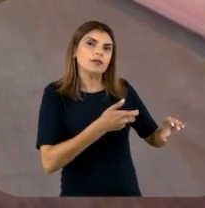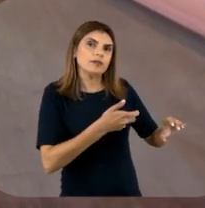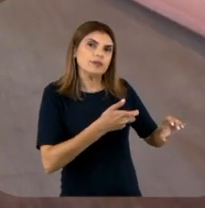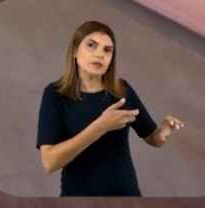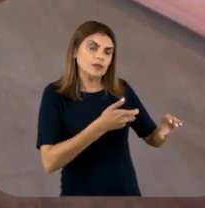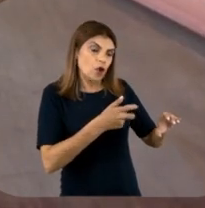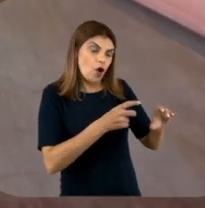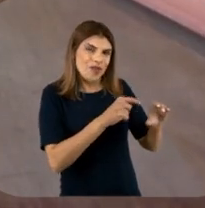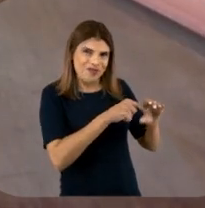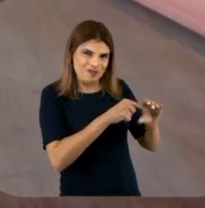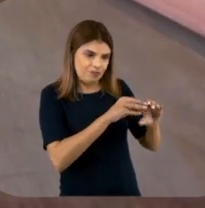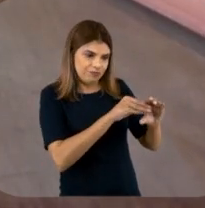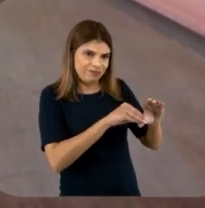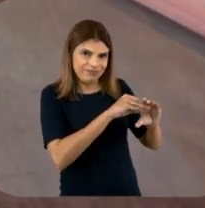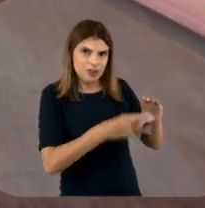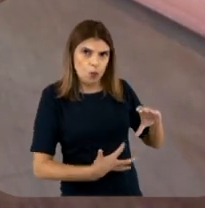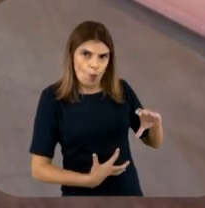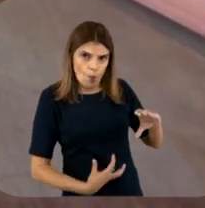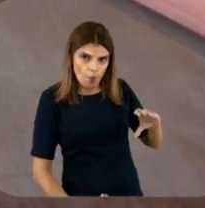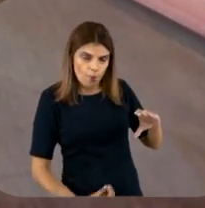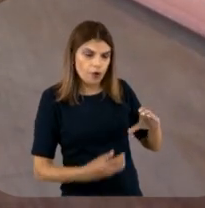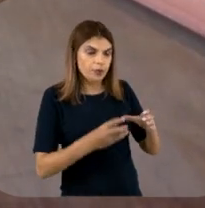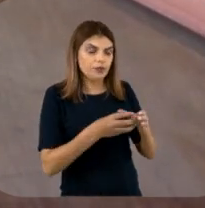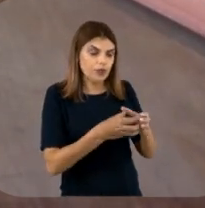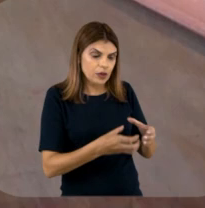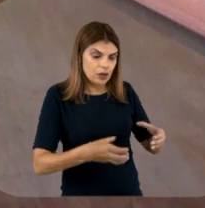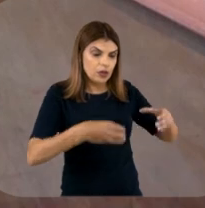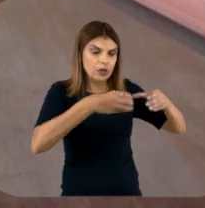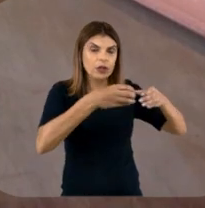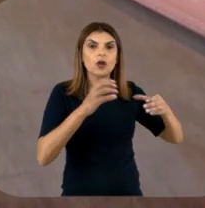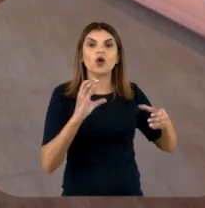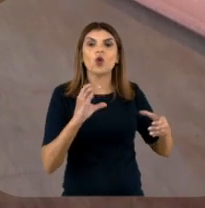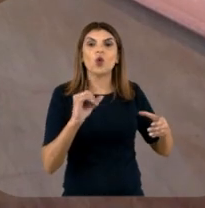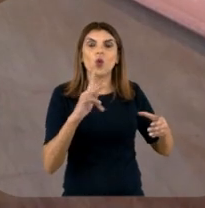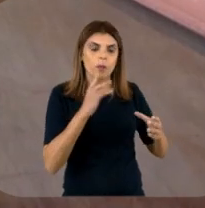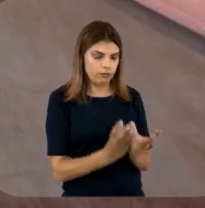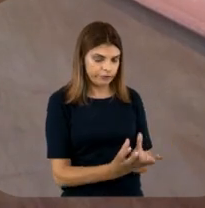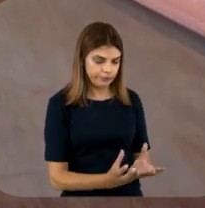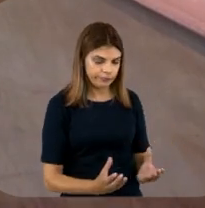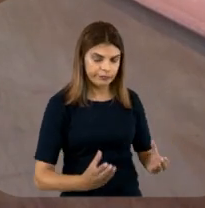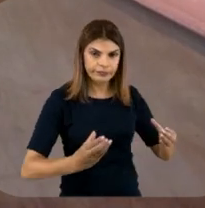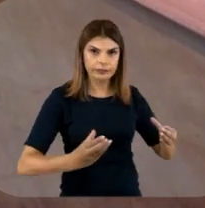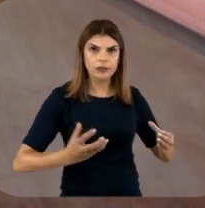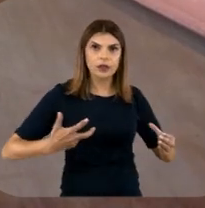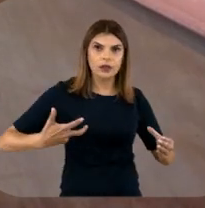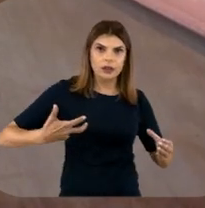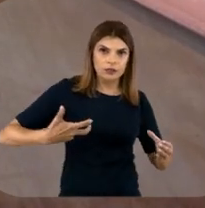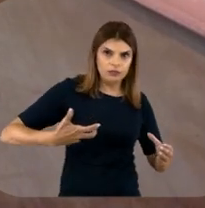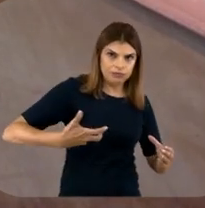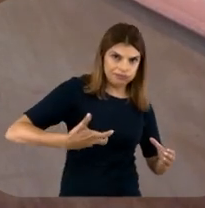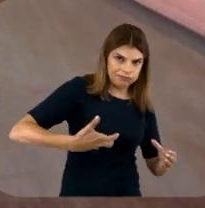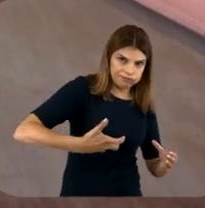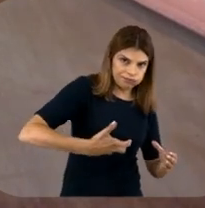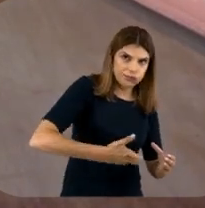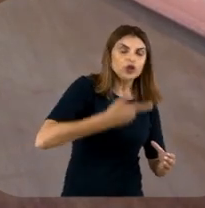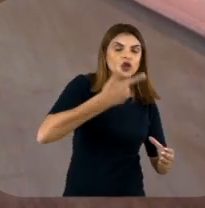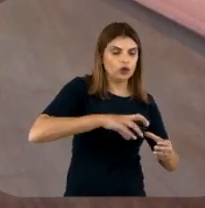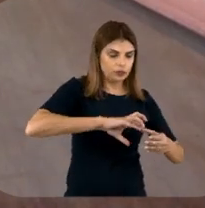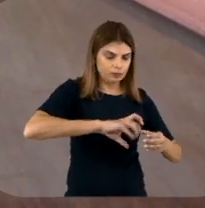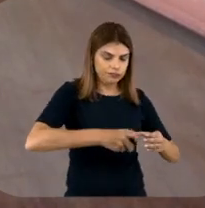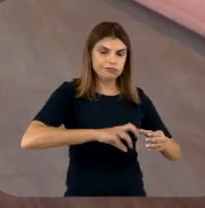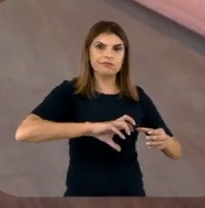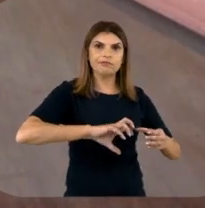e a gente vai colocar esse conteúdo, né, dentro de uma cuba, vai gerar o